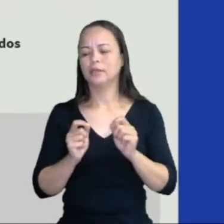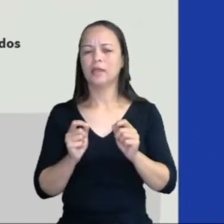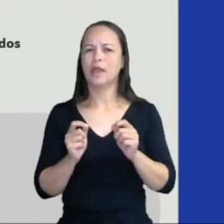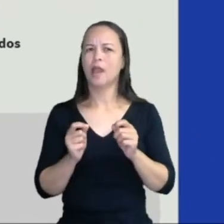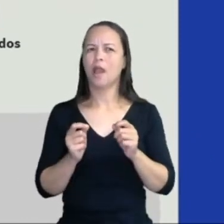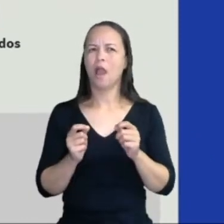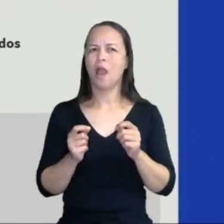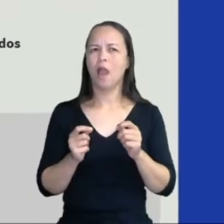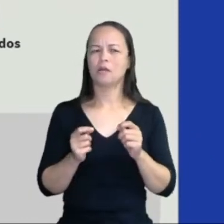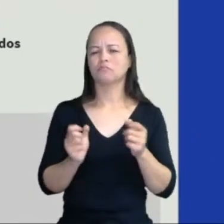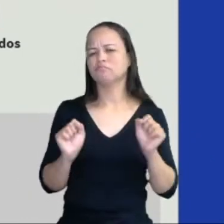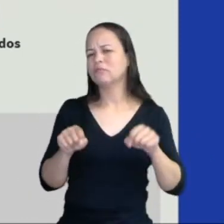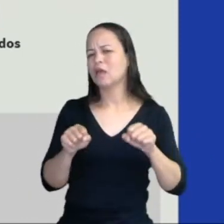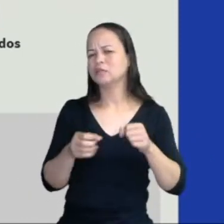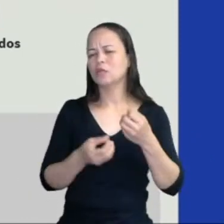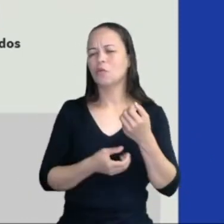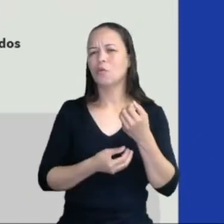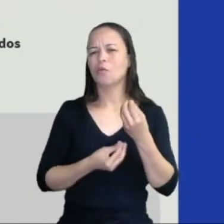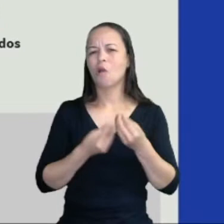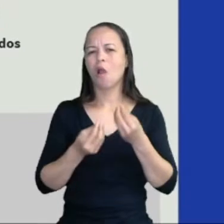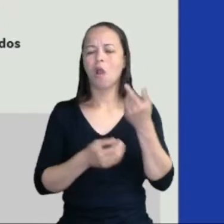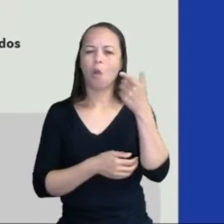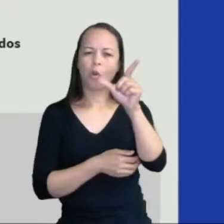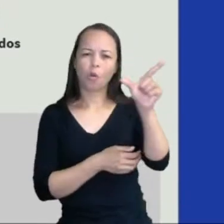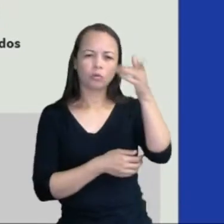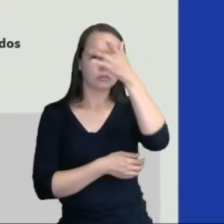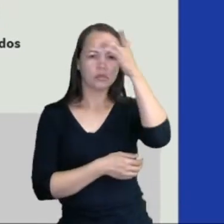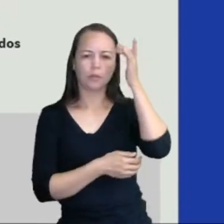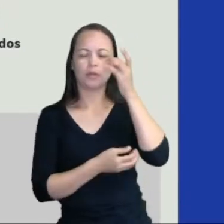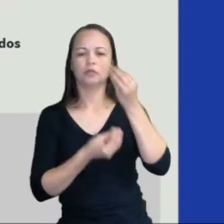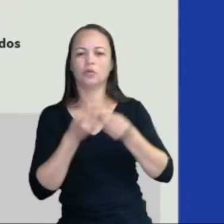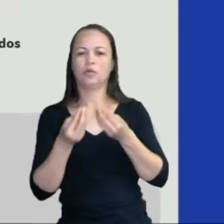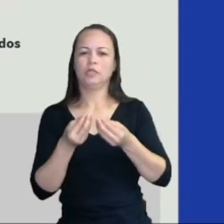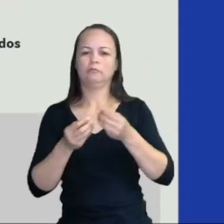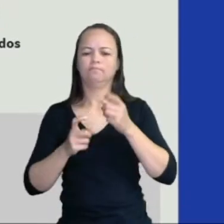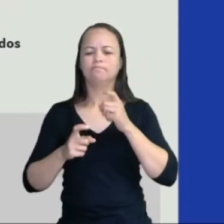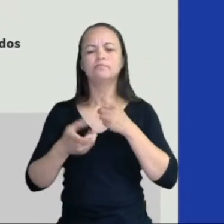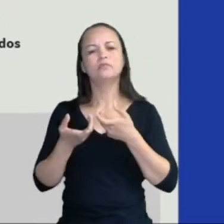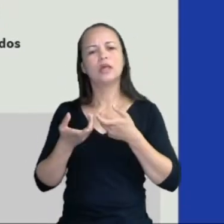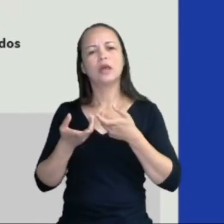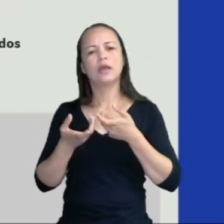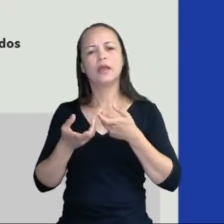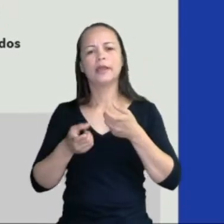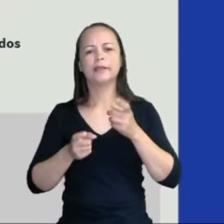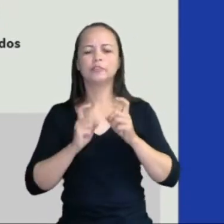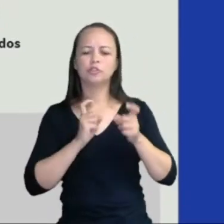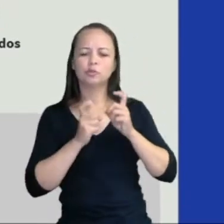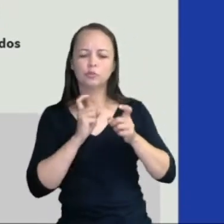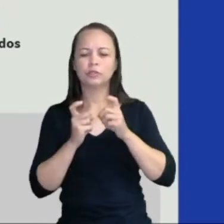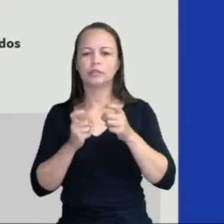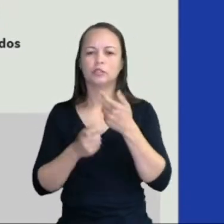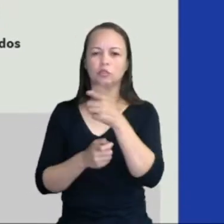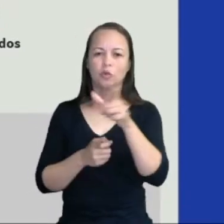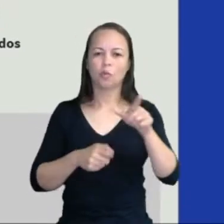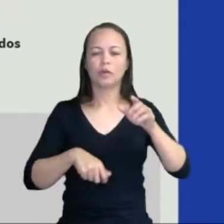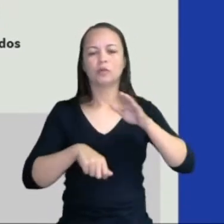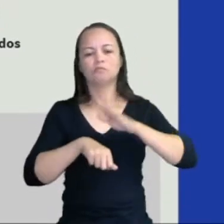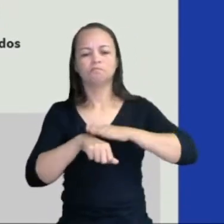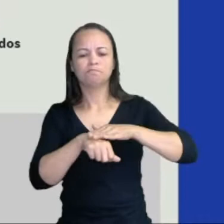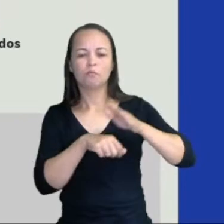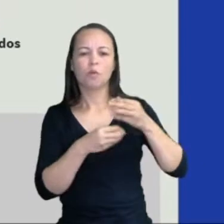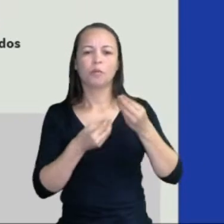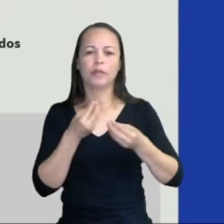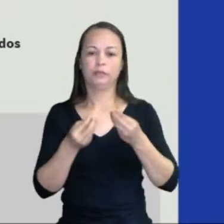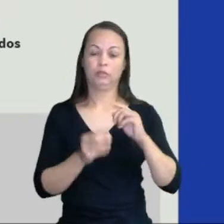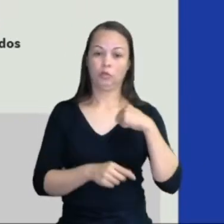assim como outros, discutia sobre até que determinado momento nós, indivíduos, vamos